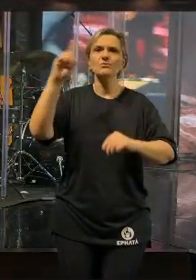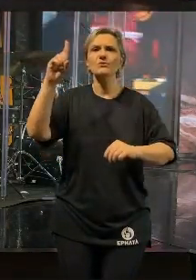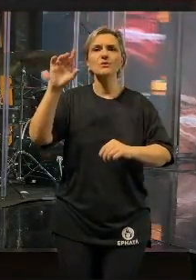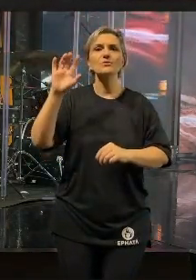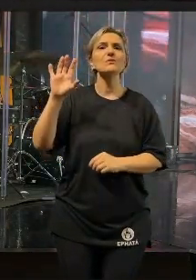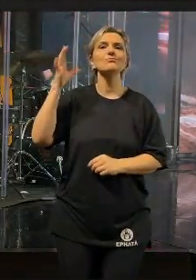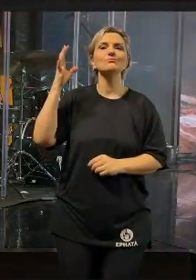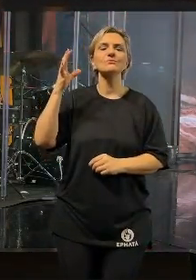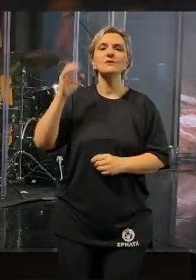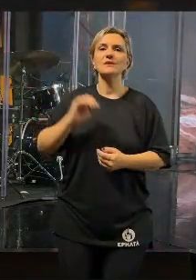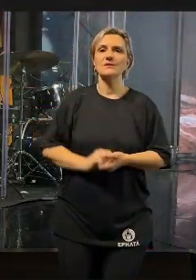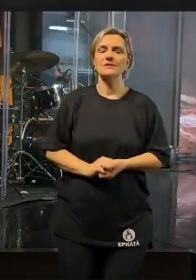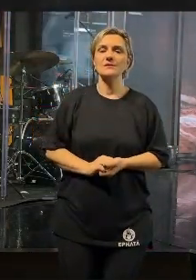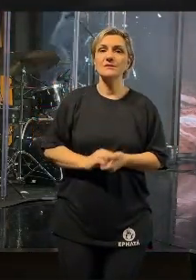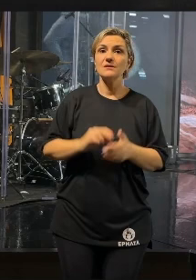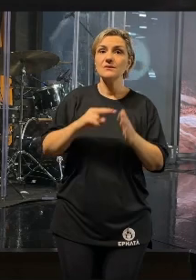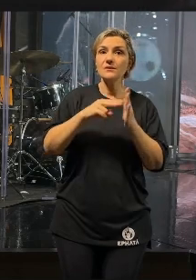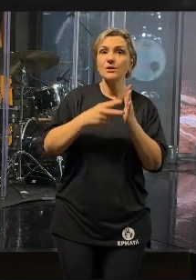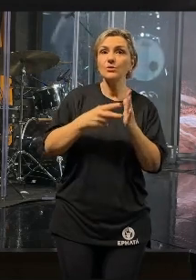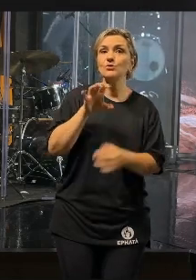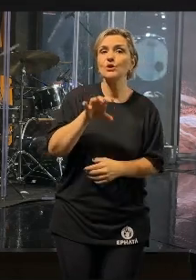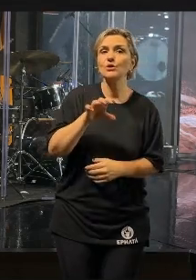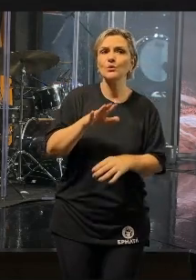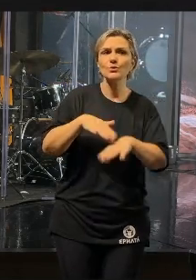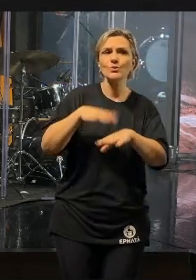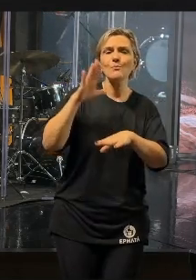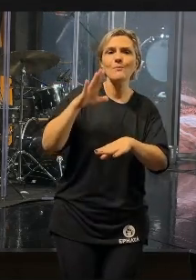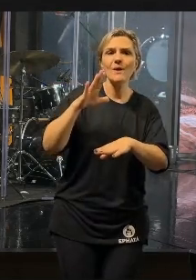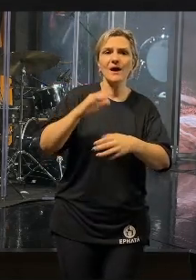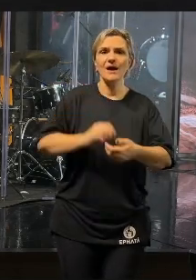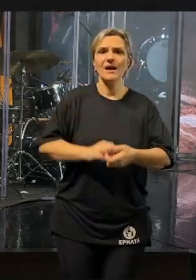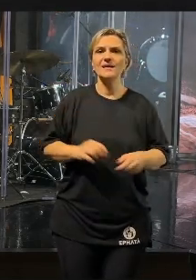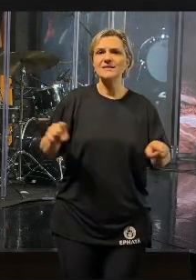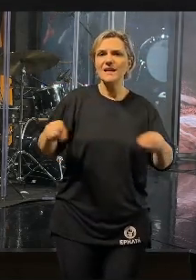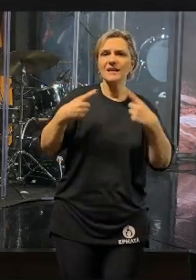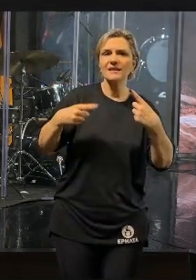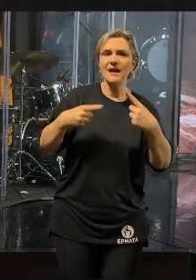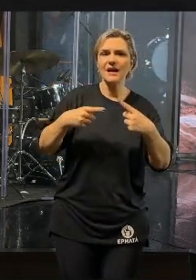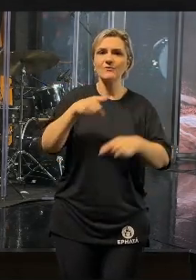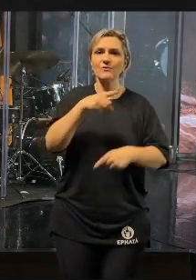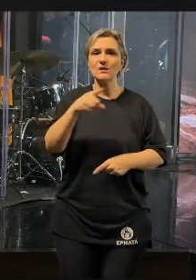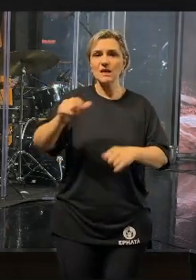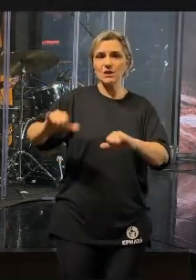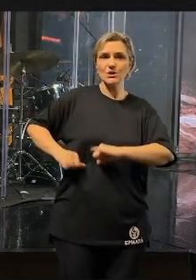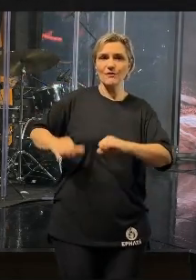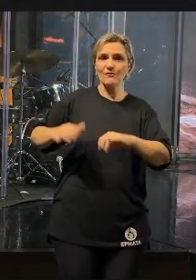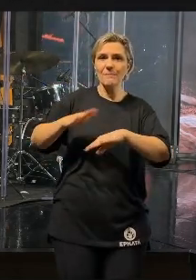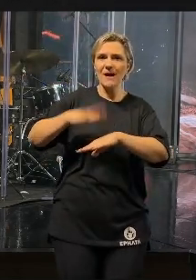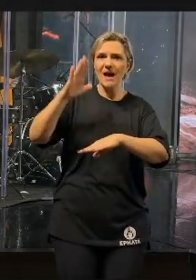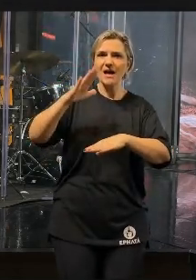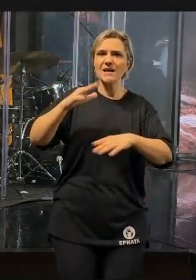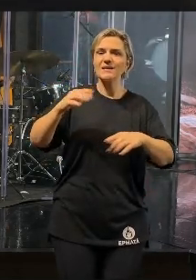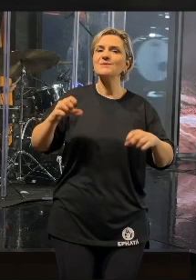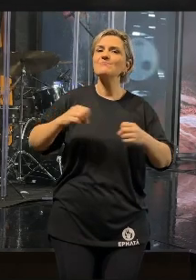acontece da seguinte forma: quanto mais ataques vocês sofrem, mais milagres vocês vivem.